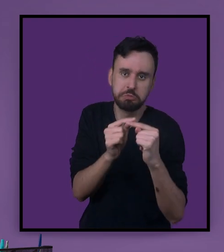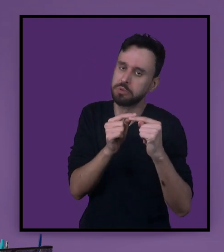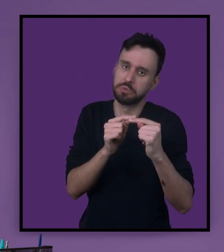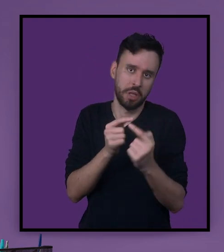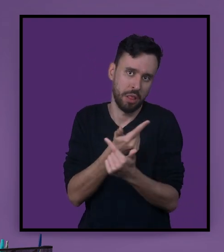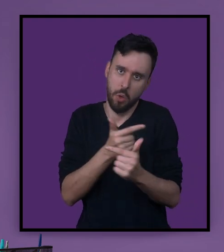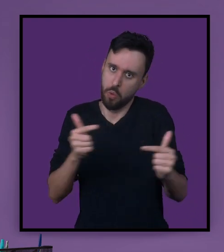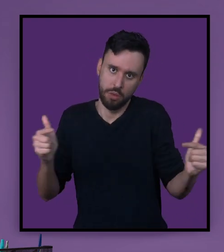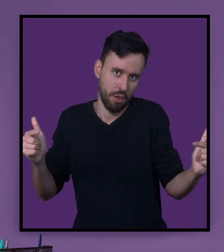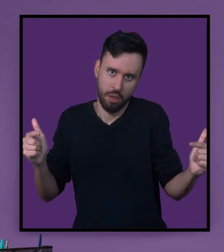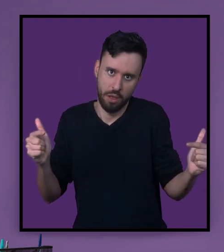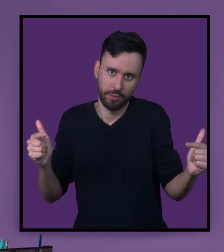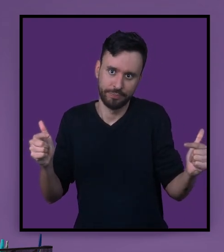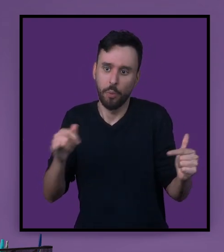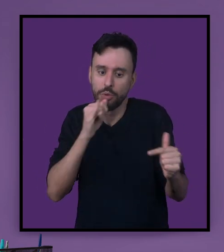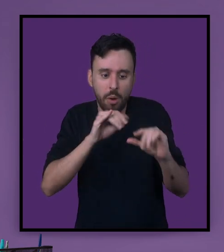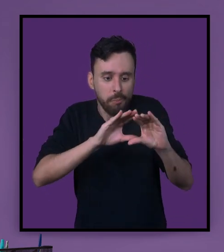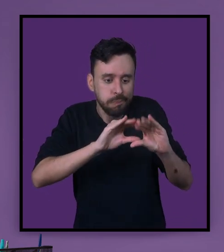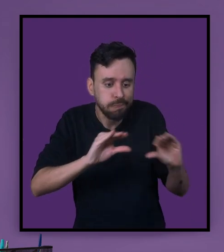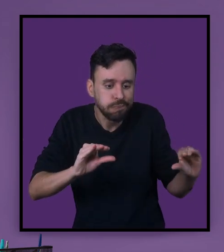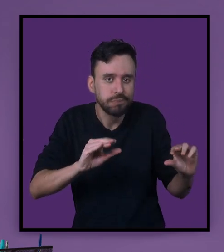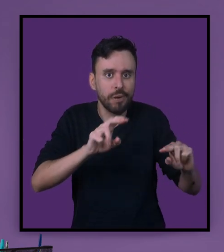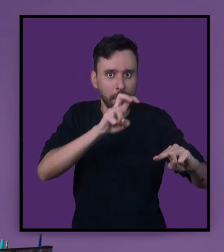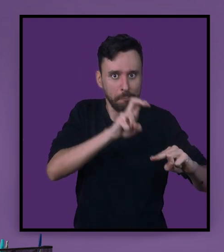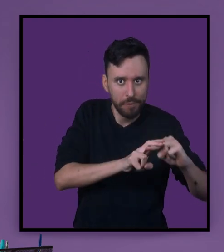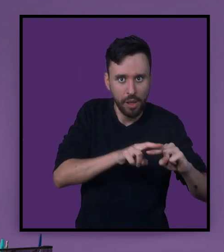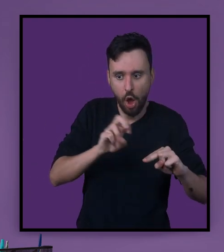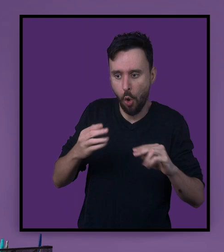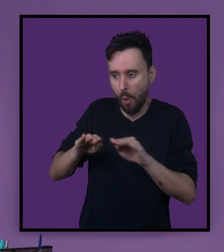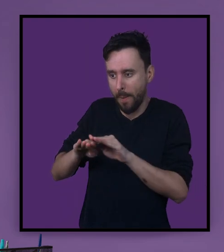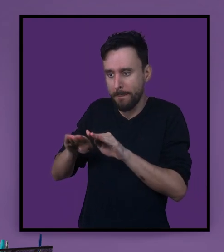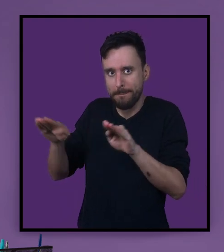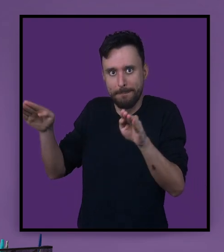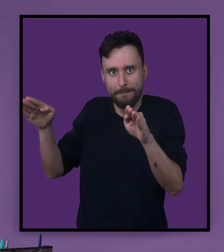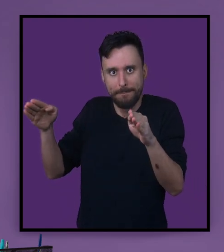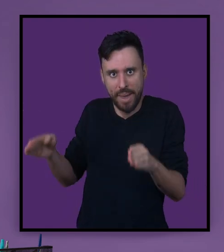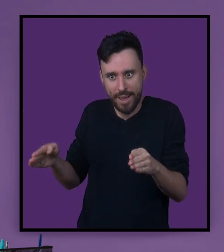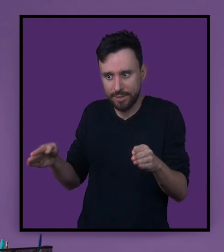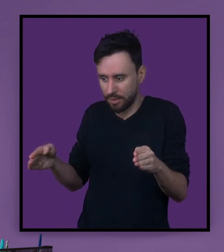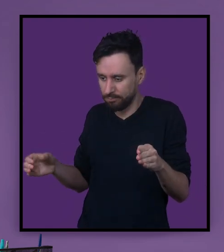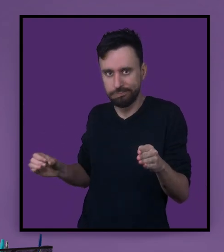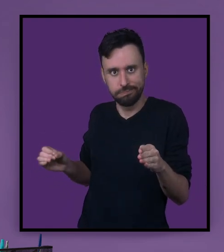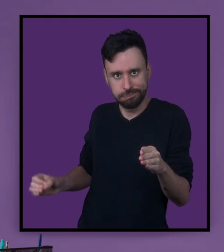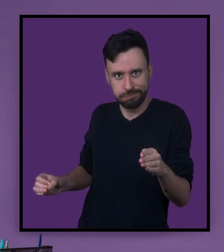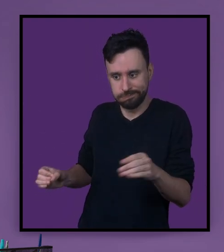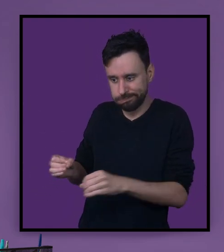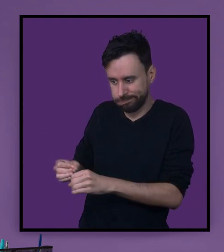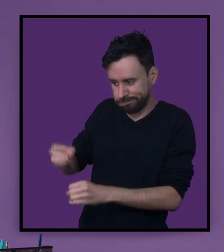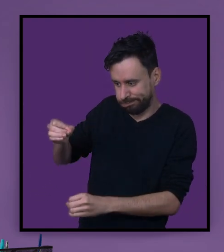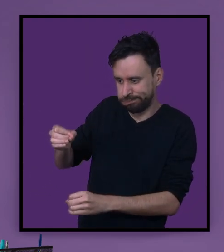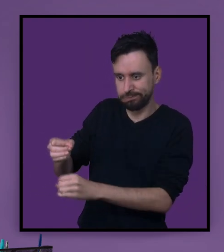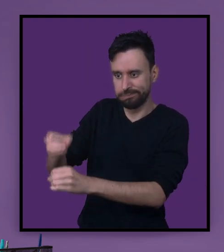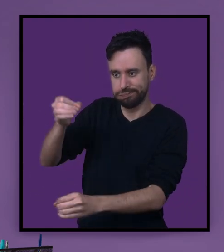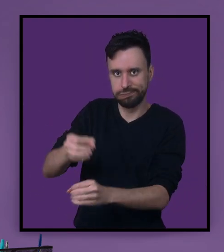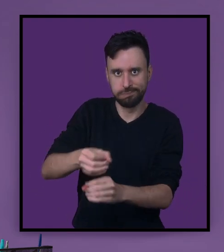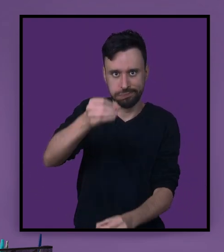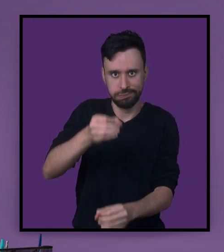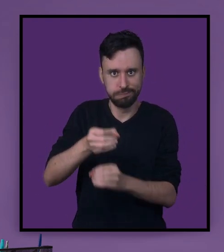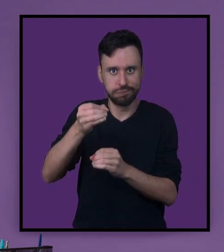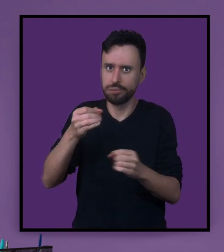palavra melhor que defina. A parte do sofá e da mesa que servem para